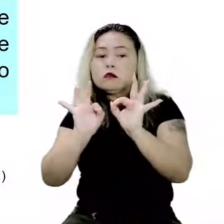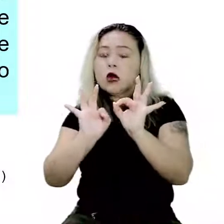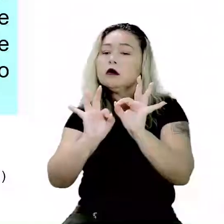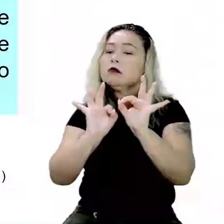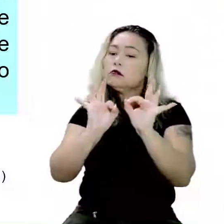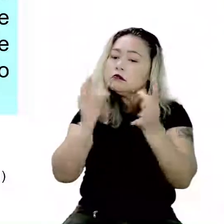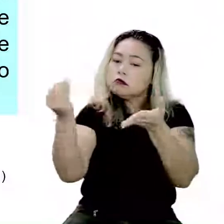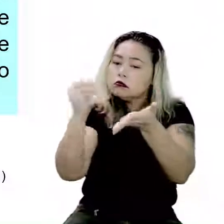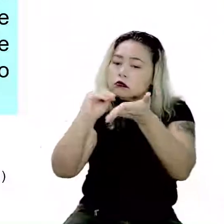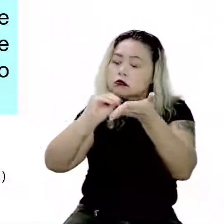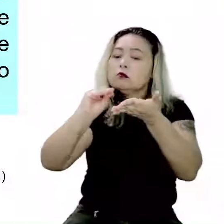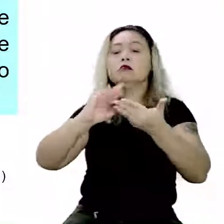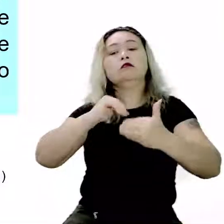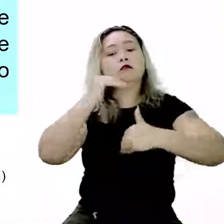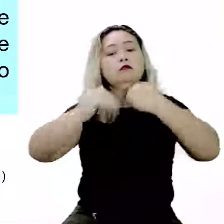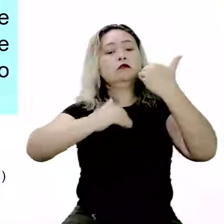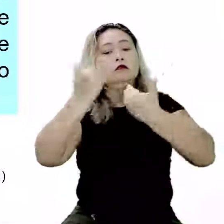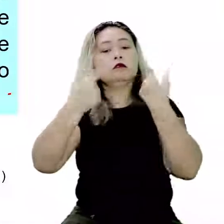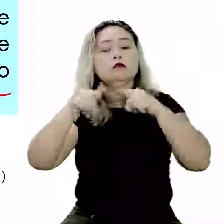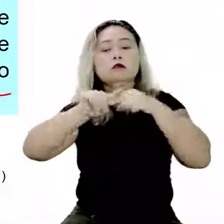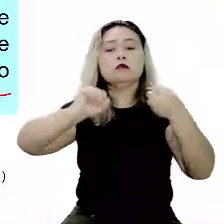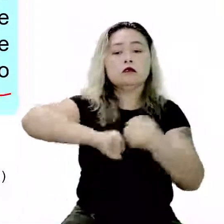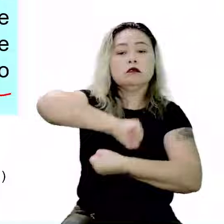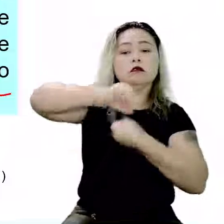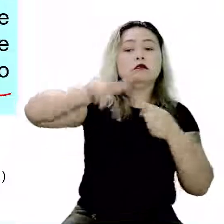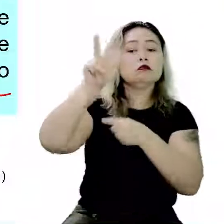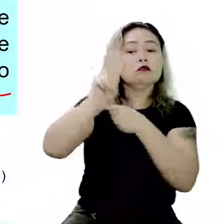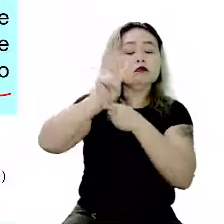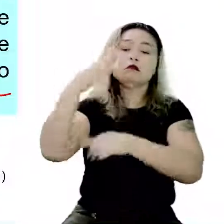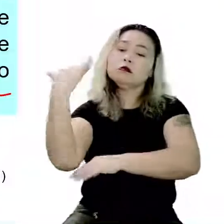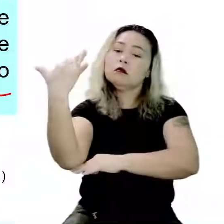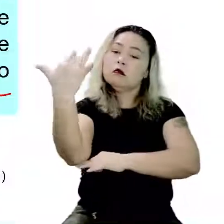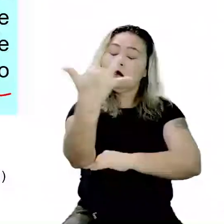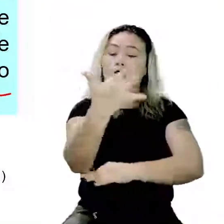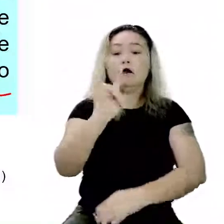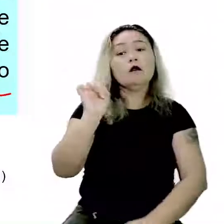desenvolvimento, sustentabilidade e preservação